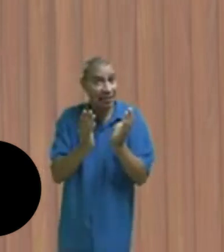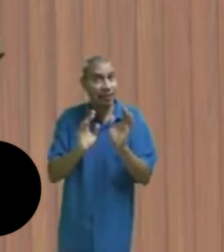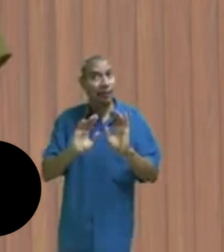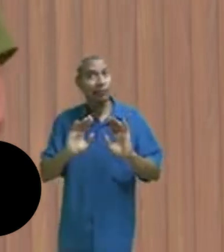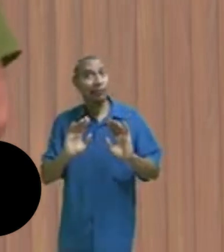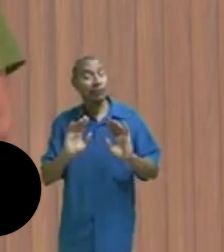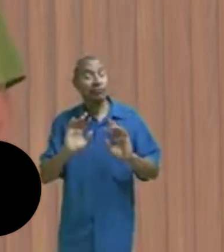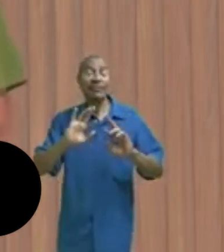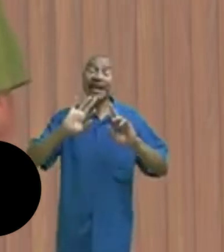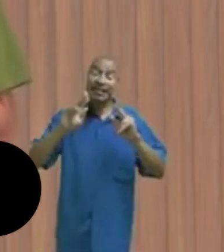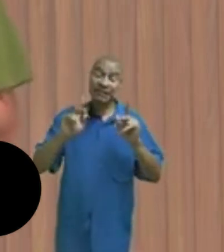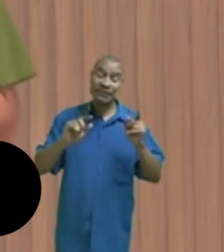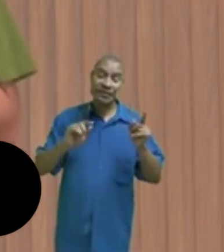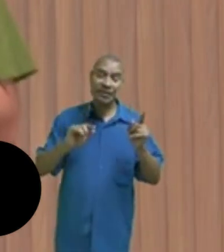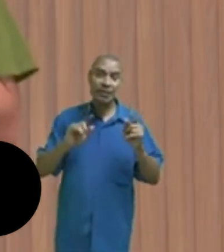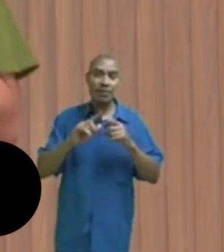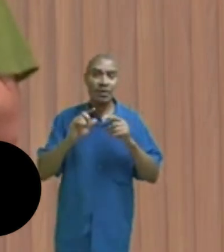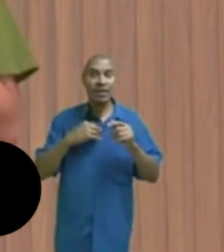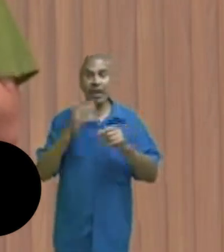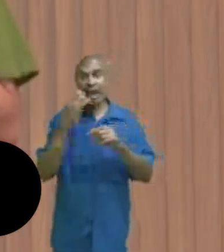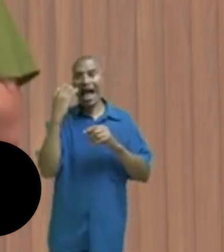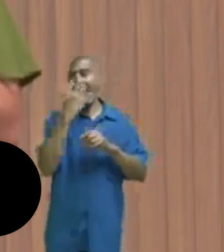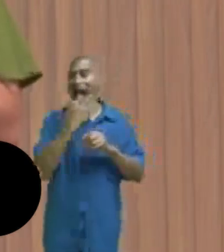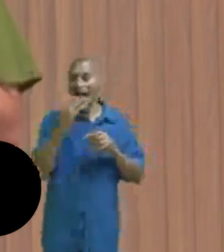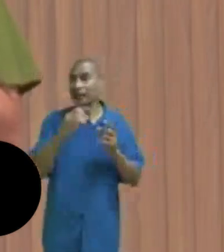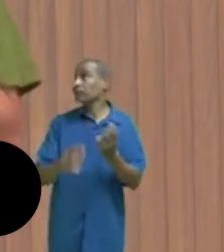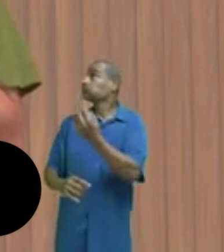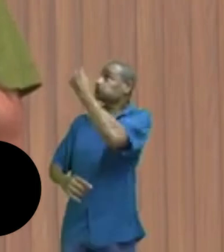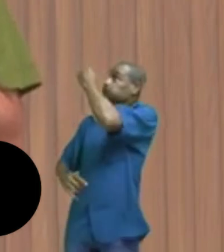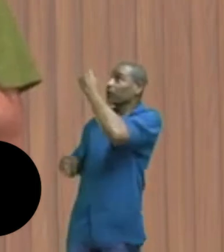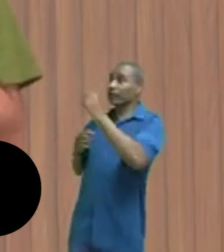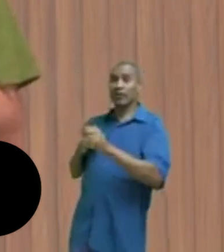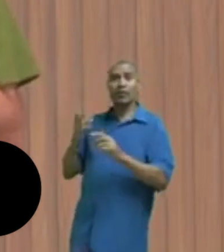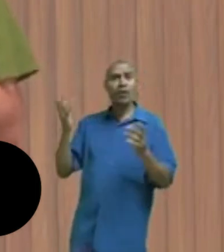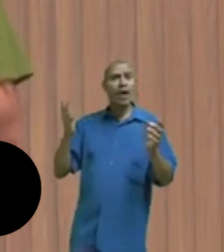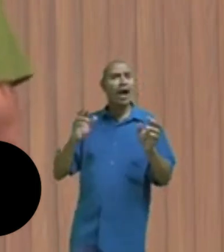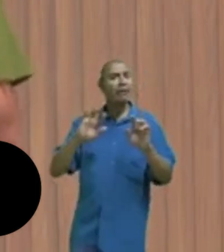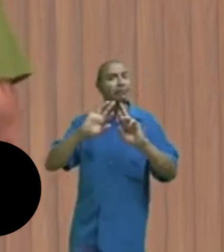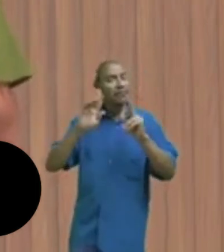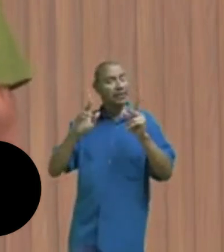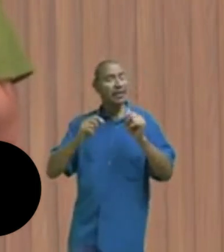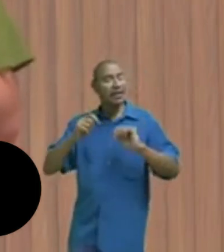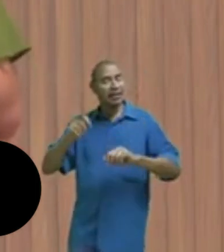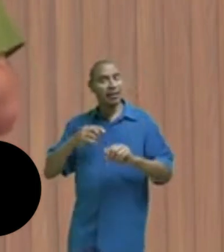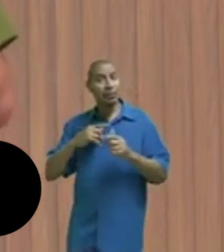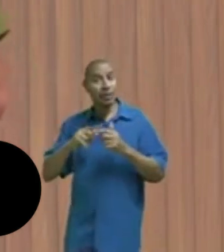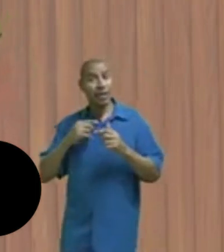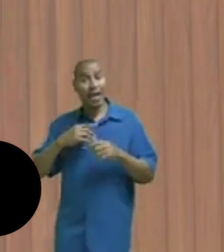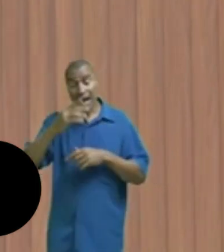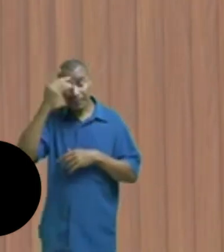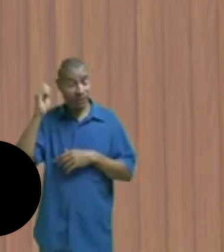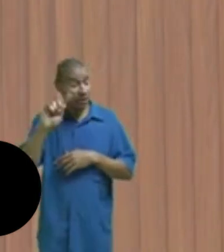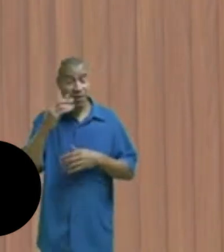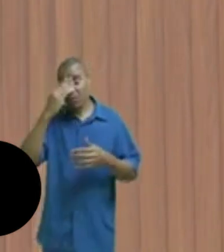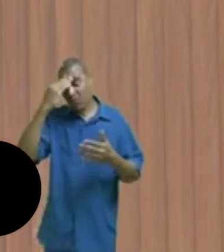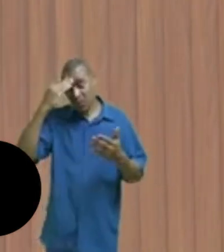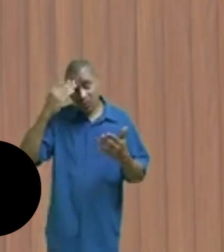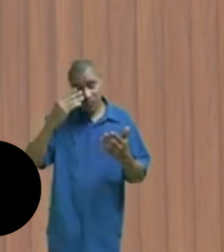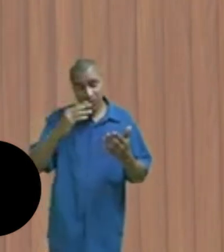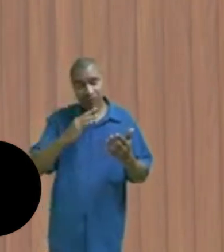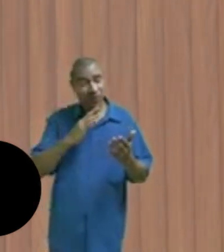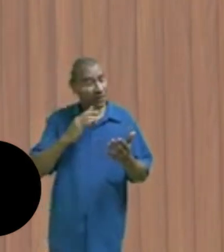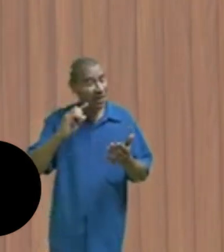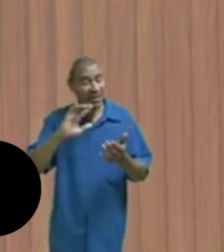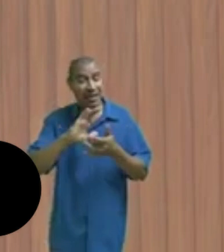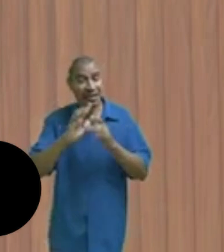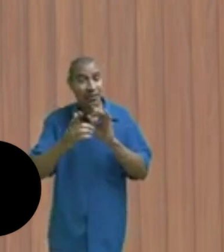das canções. Vai ter que mudar até o discurso das orações, porque as pessoas que não conhecem a Cristo